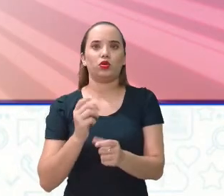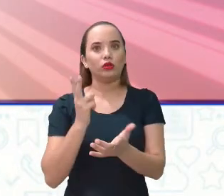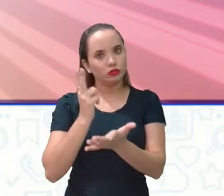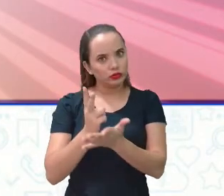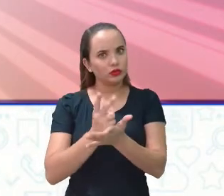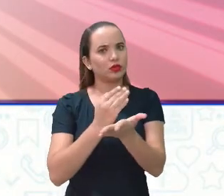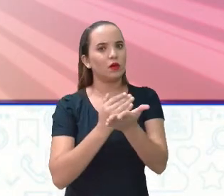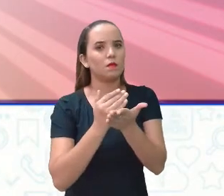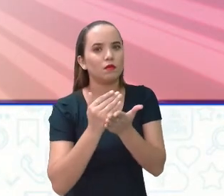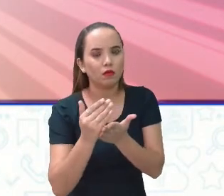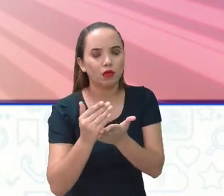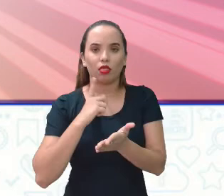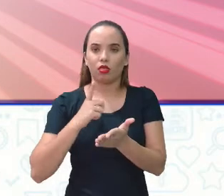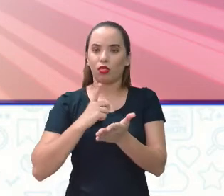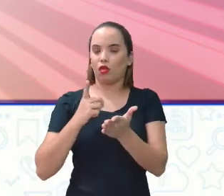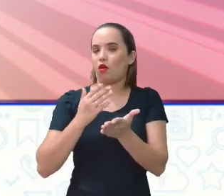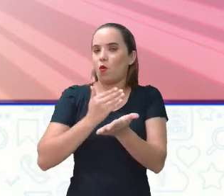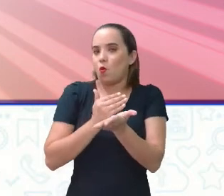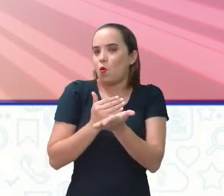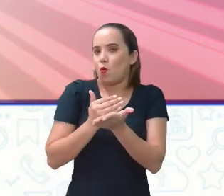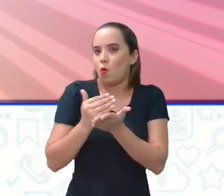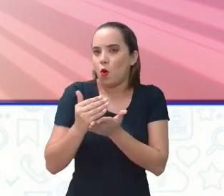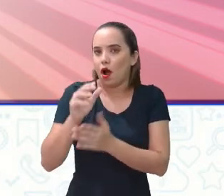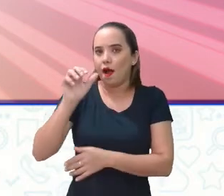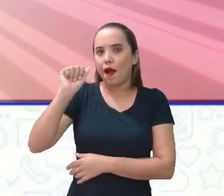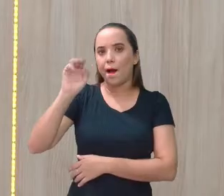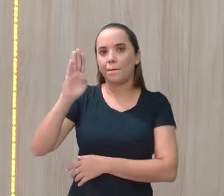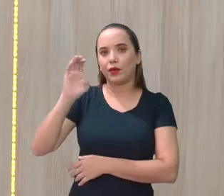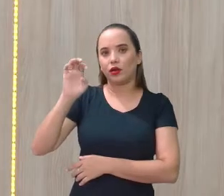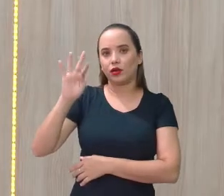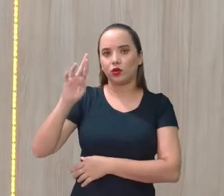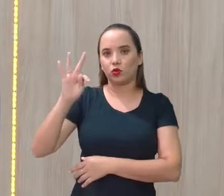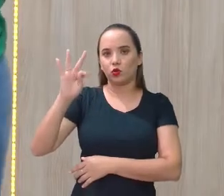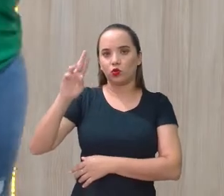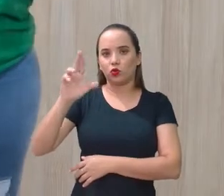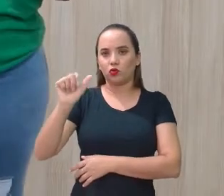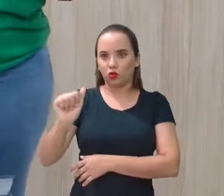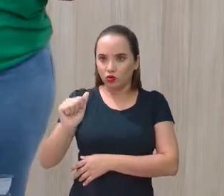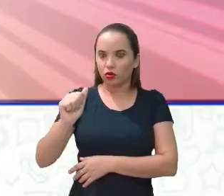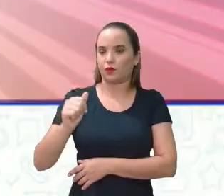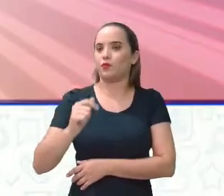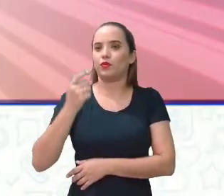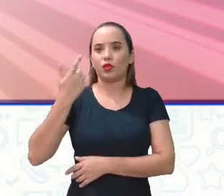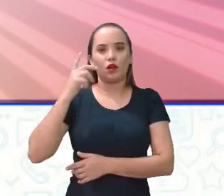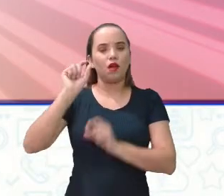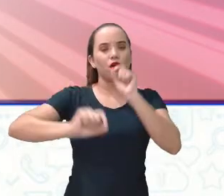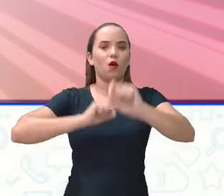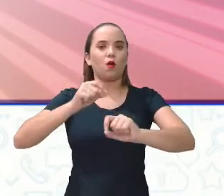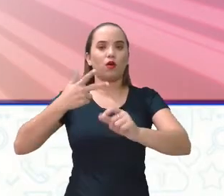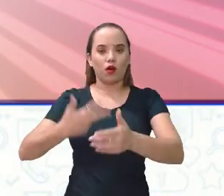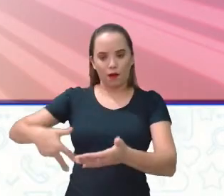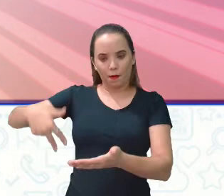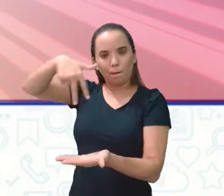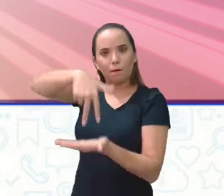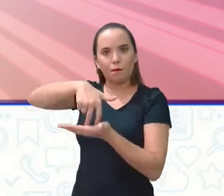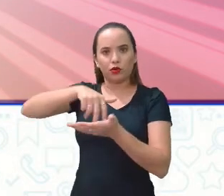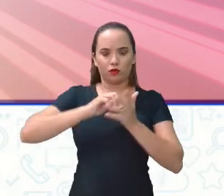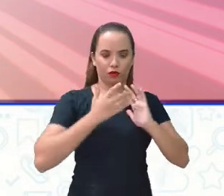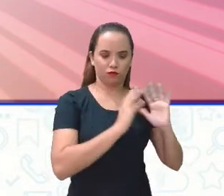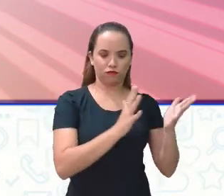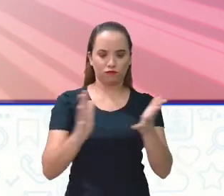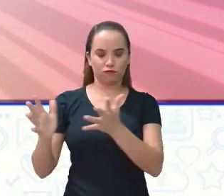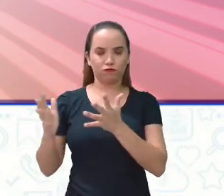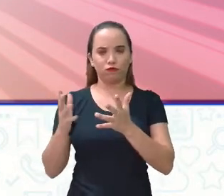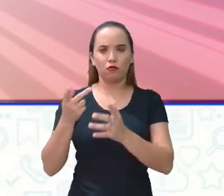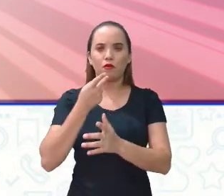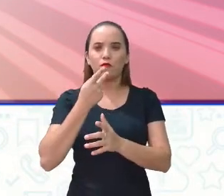abertura. O que é essa abertura? O que eu fiz aqui no início da aula? O expositor toma contato com o auditório e saúda, ou